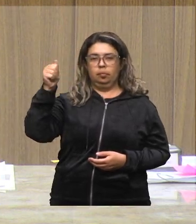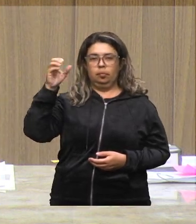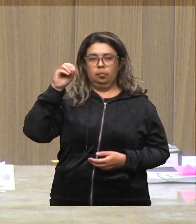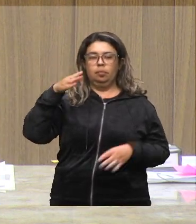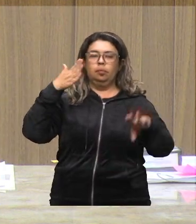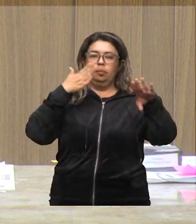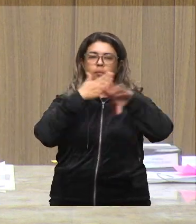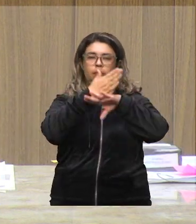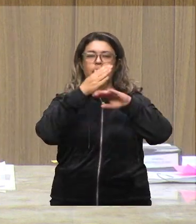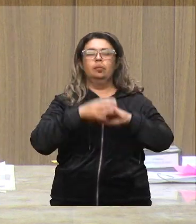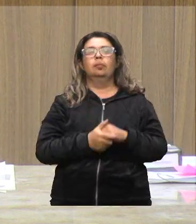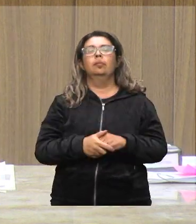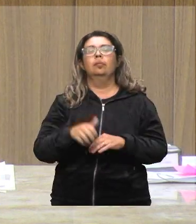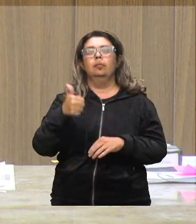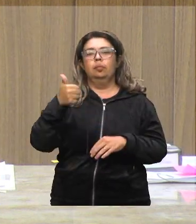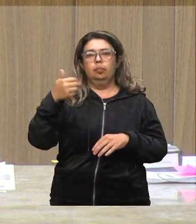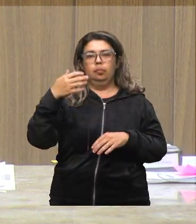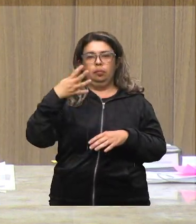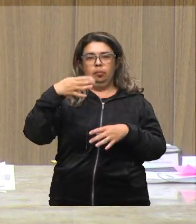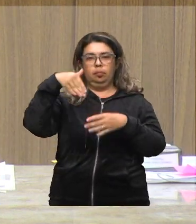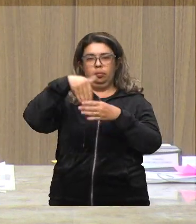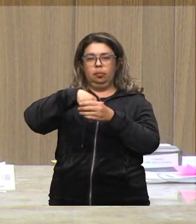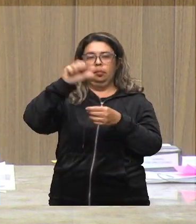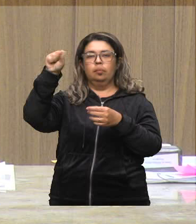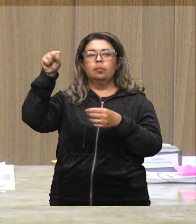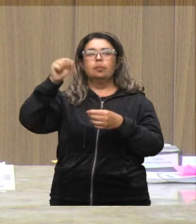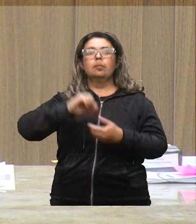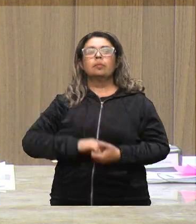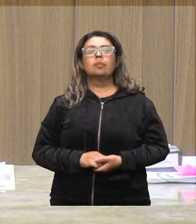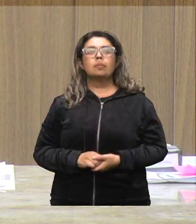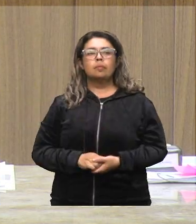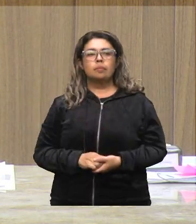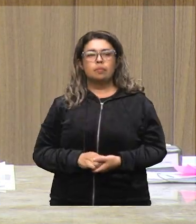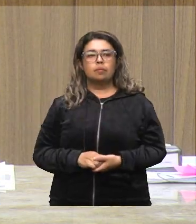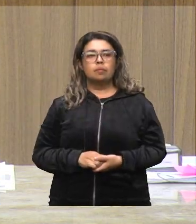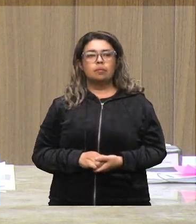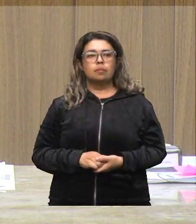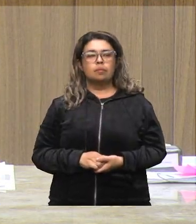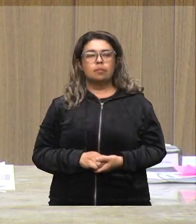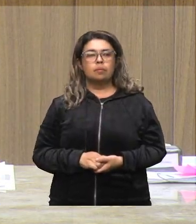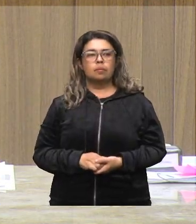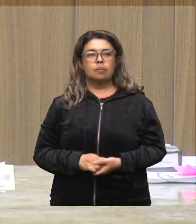foi aprovado por 14 votos favoráveis.